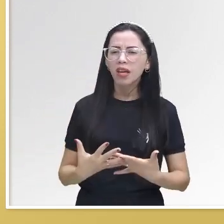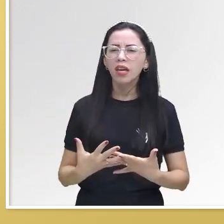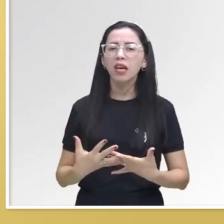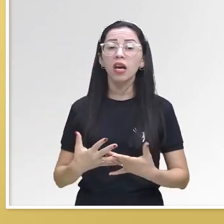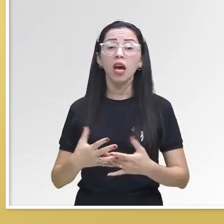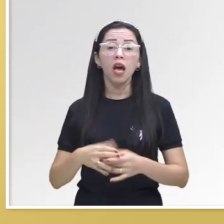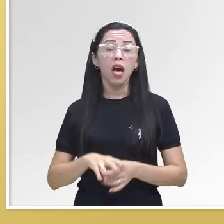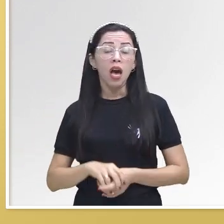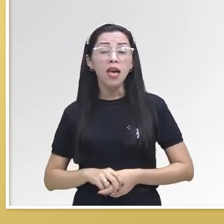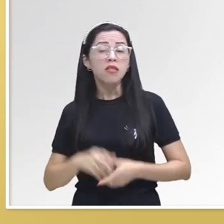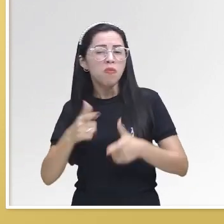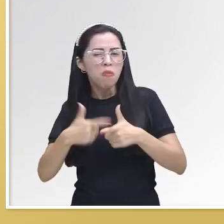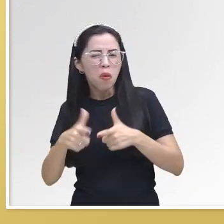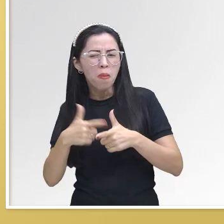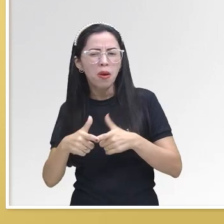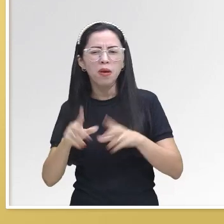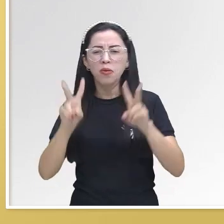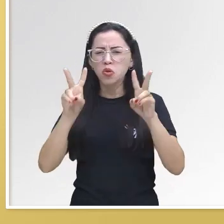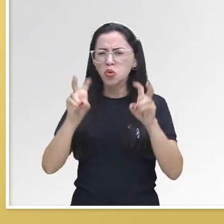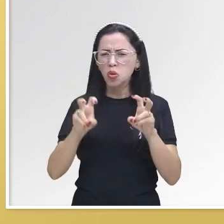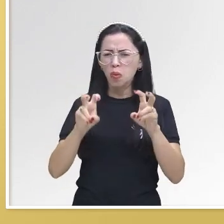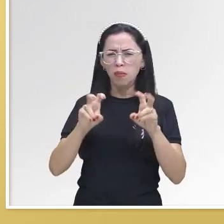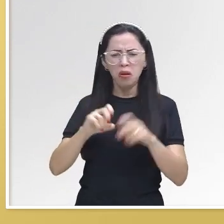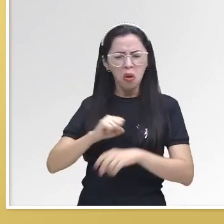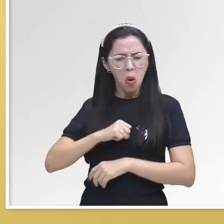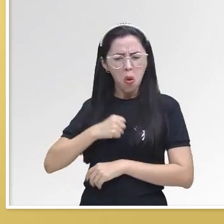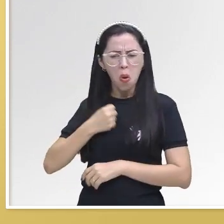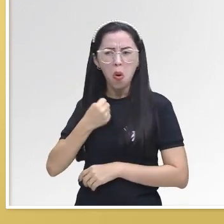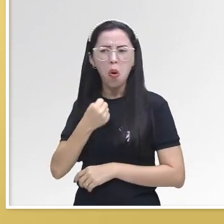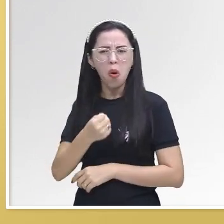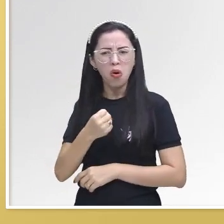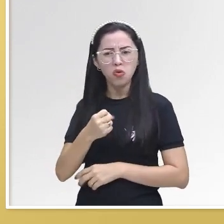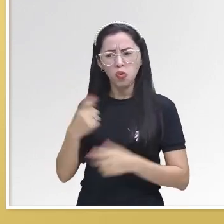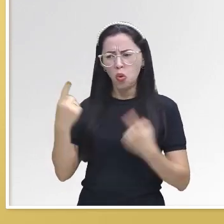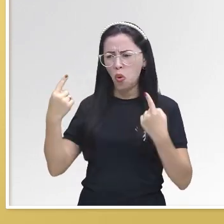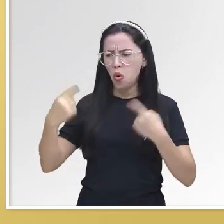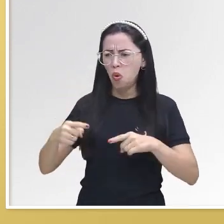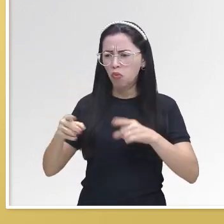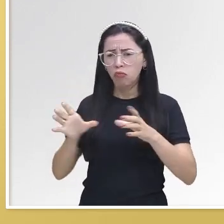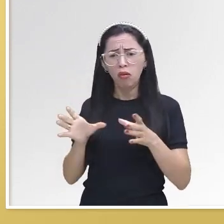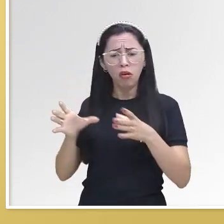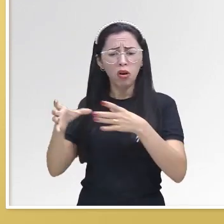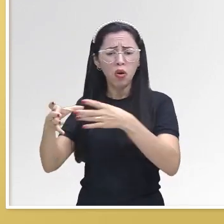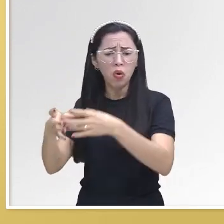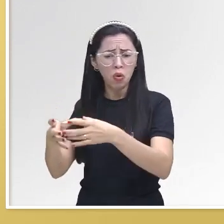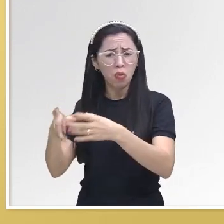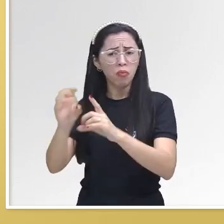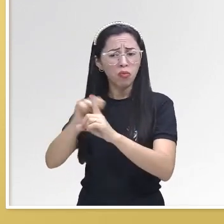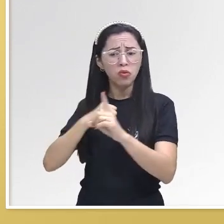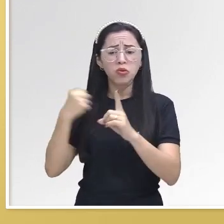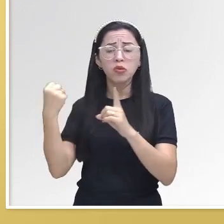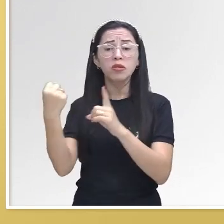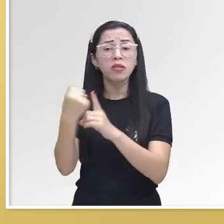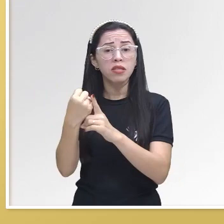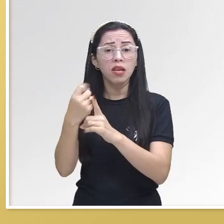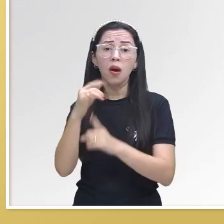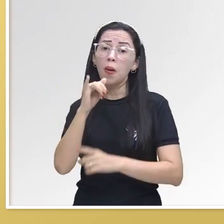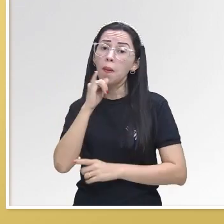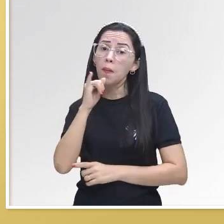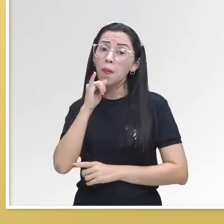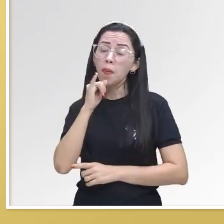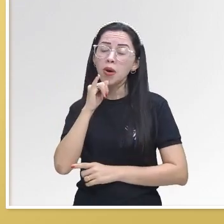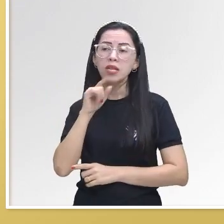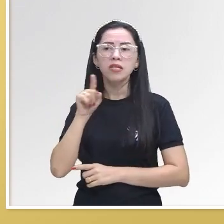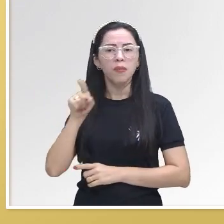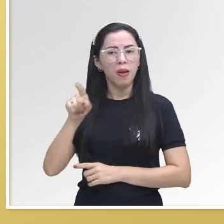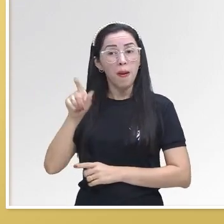de violência direcionada a um determinado grupo social com características específicas, como é o caso dos